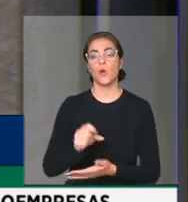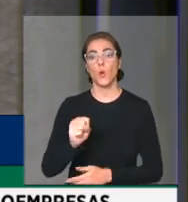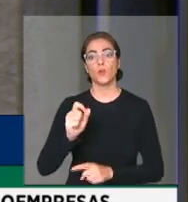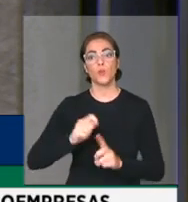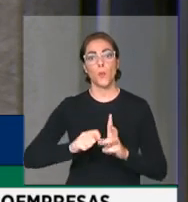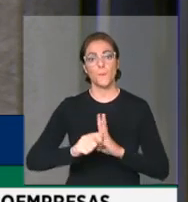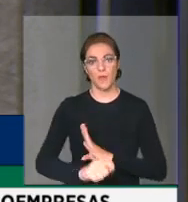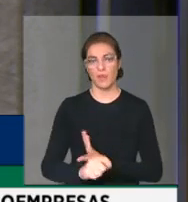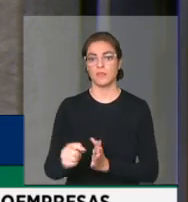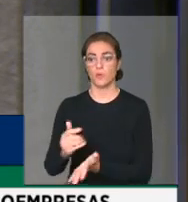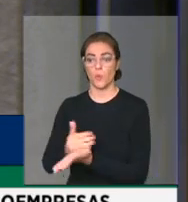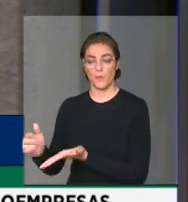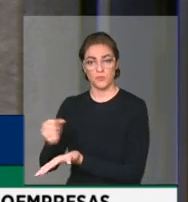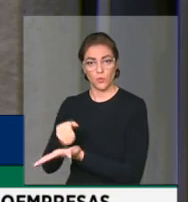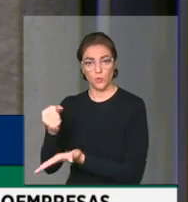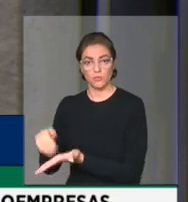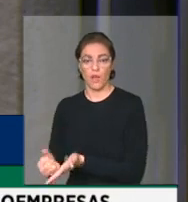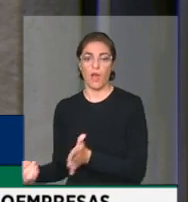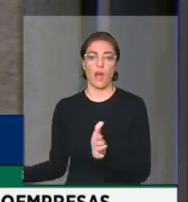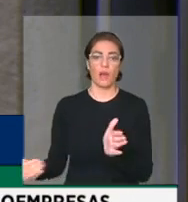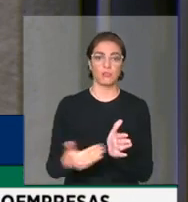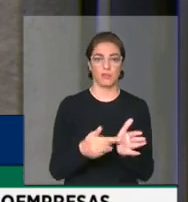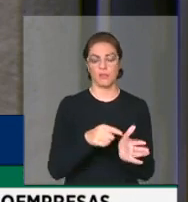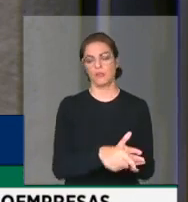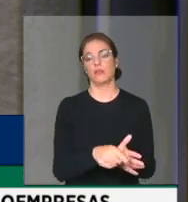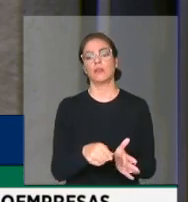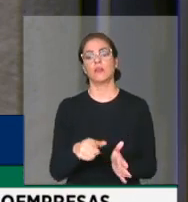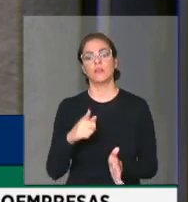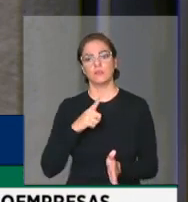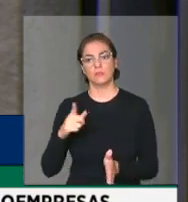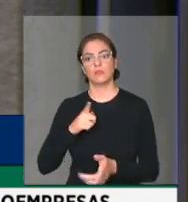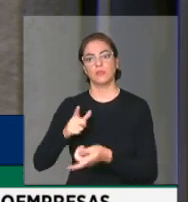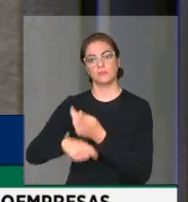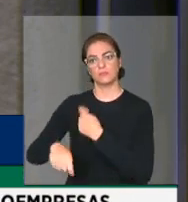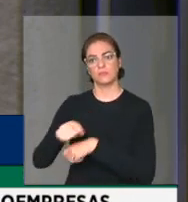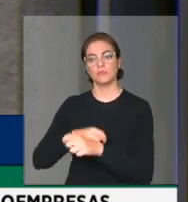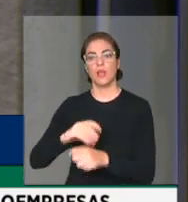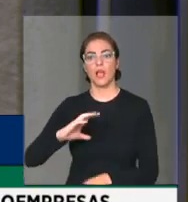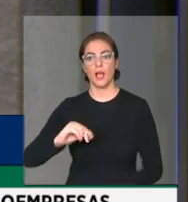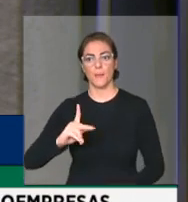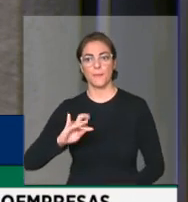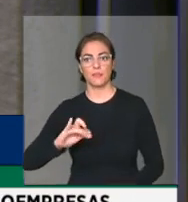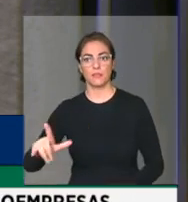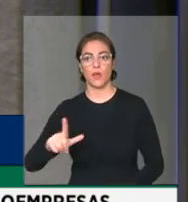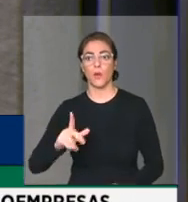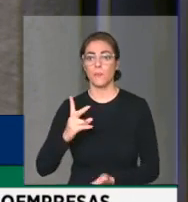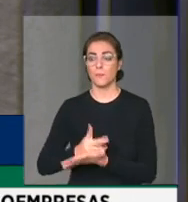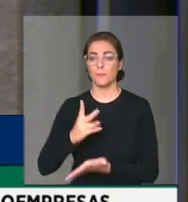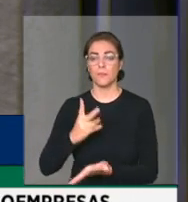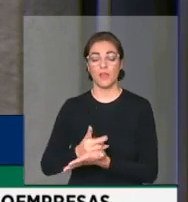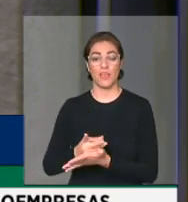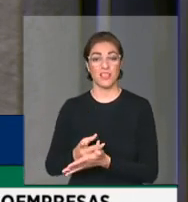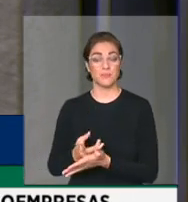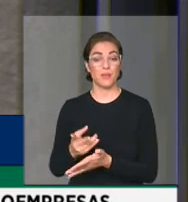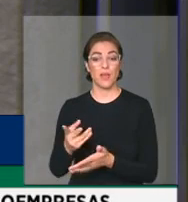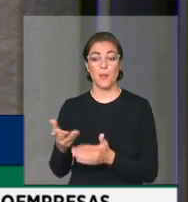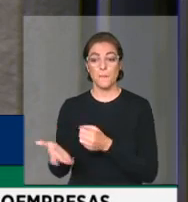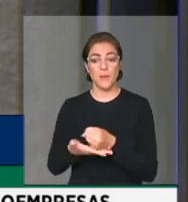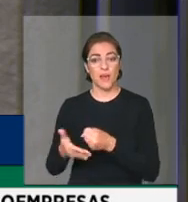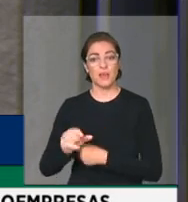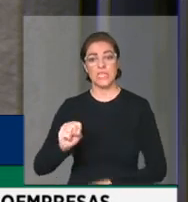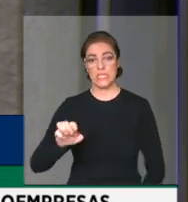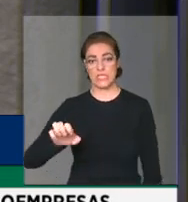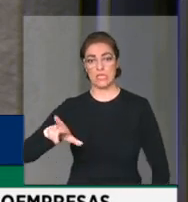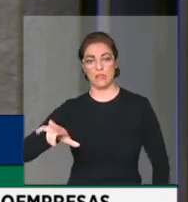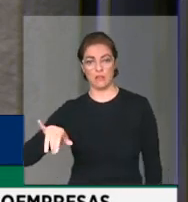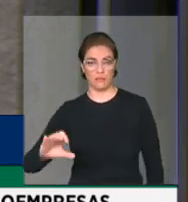formalização da operação de crédito e com remuneração de capital exclusivamente com base na taxa Selic